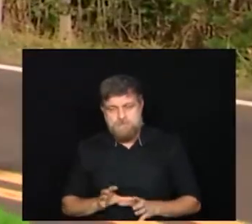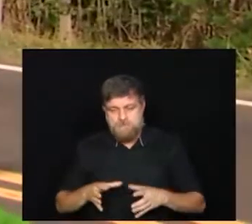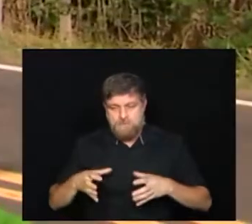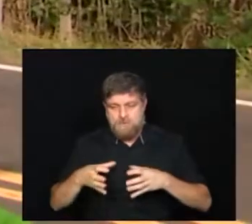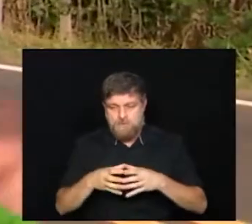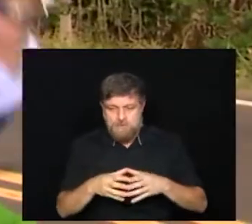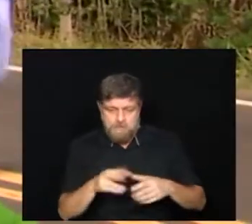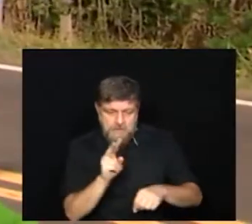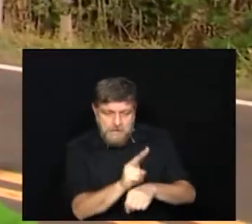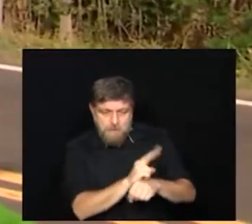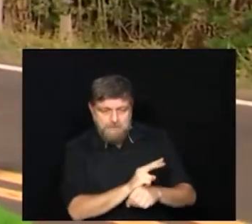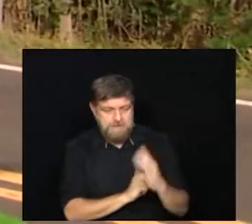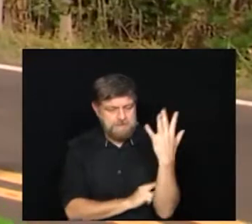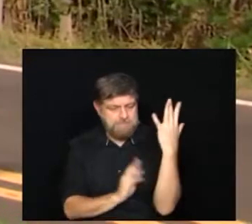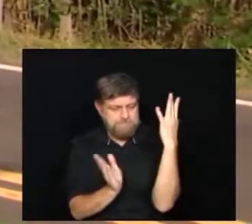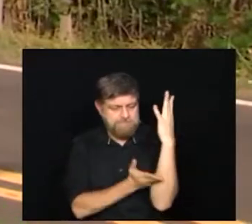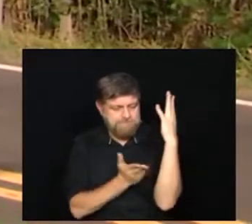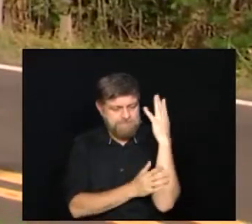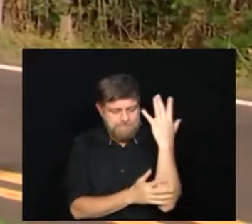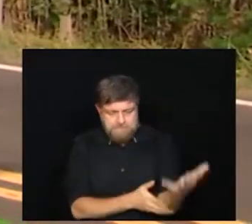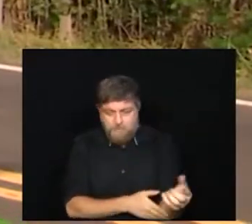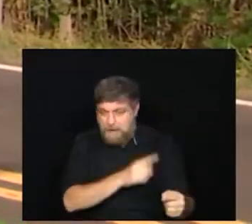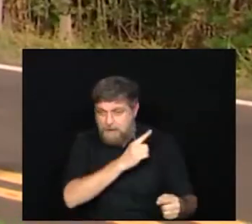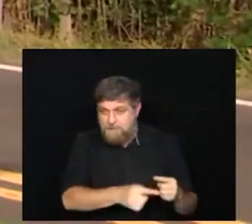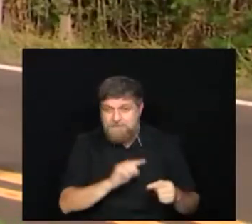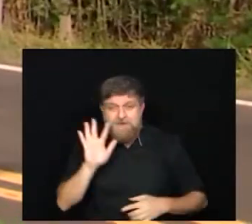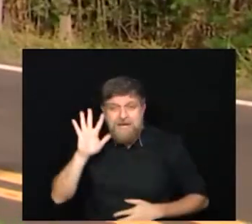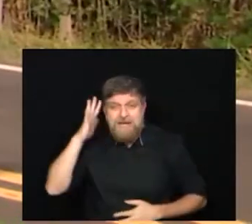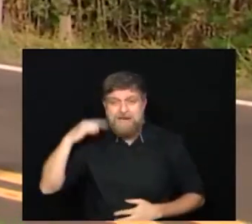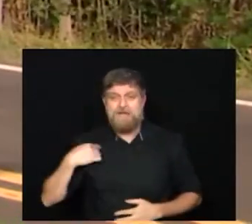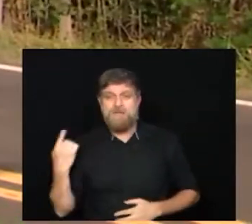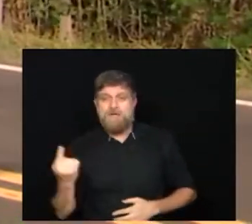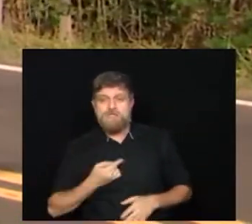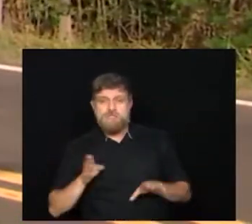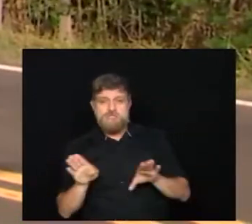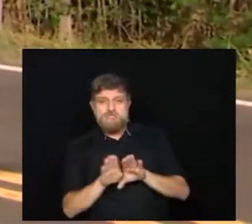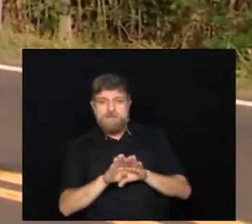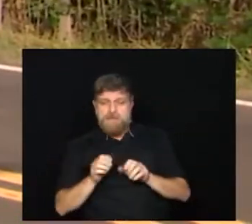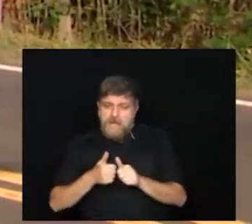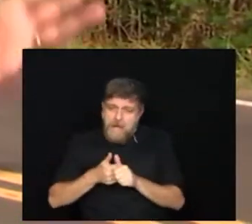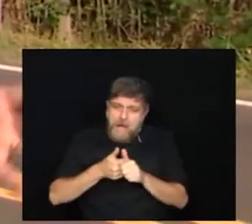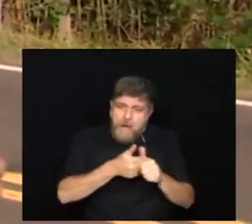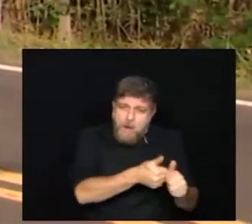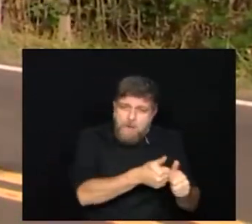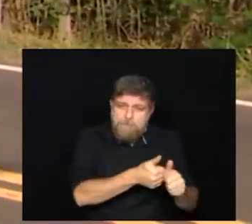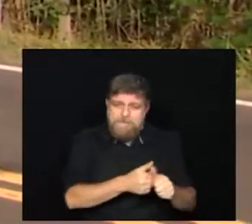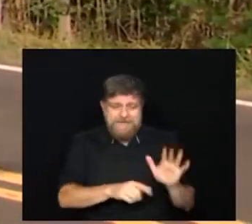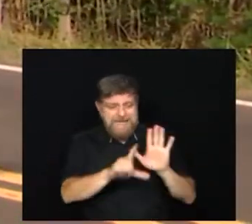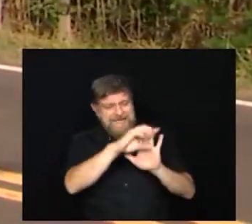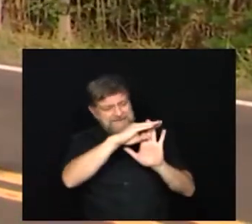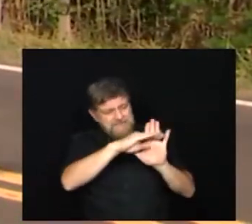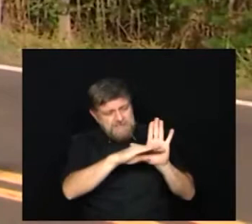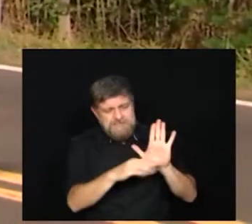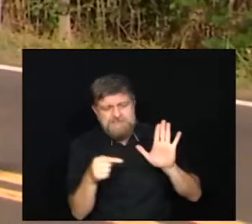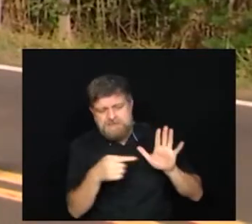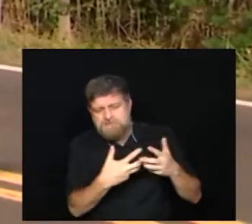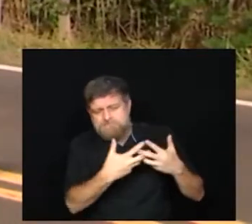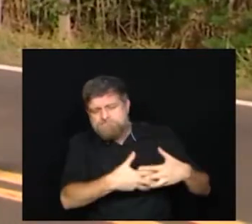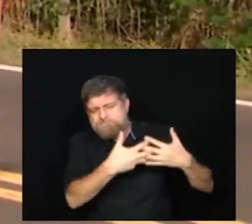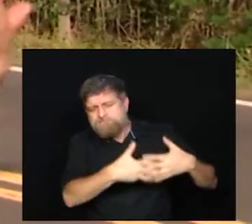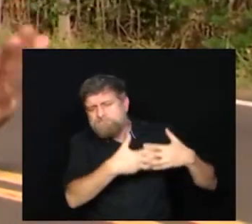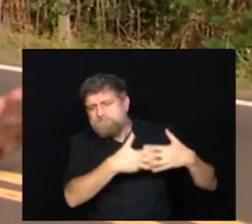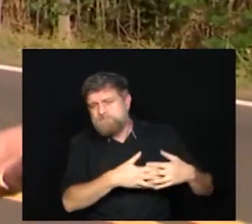APA foi criada também com esse intuito, né, da gente poder acompanhar mais de perto a legislação, trabalhar